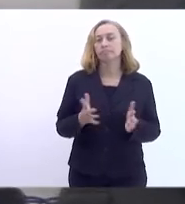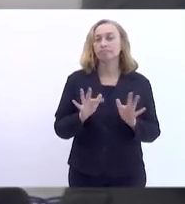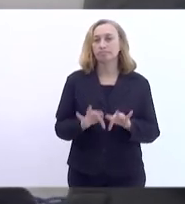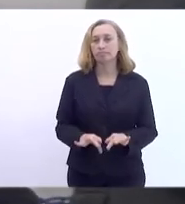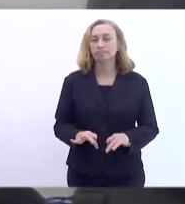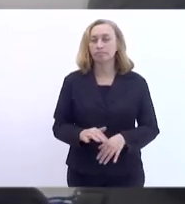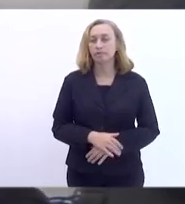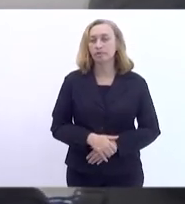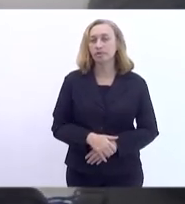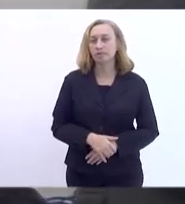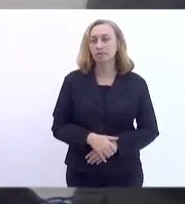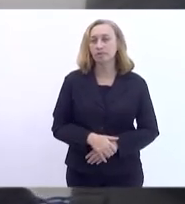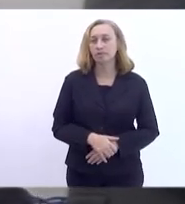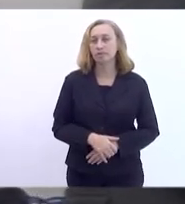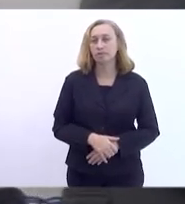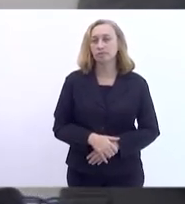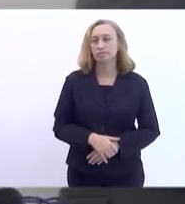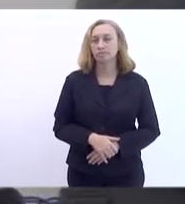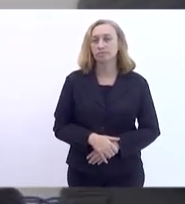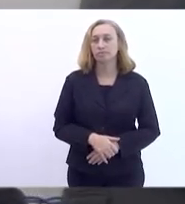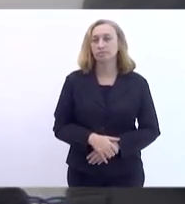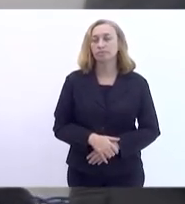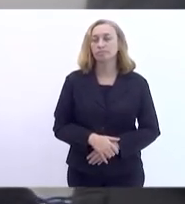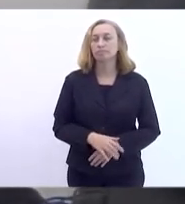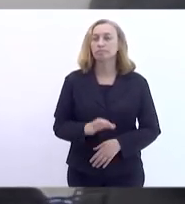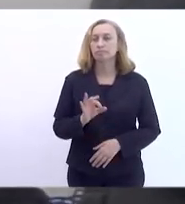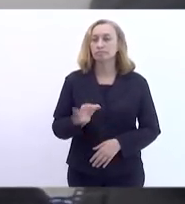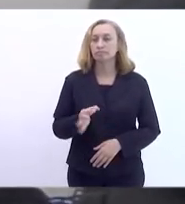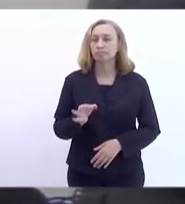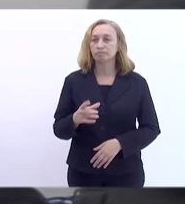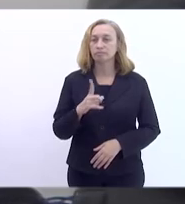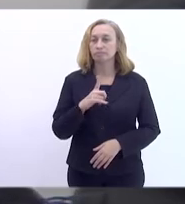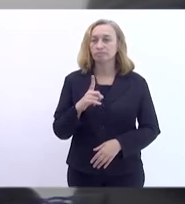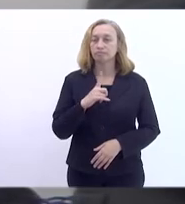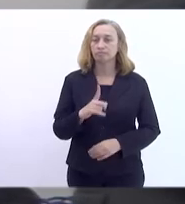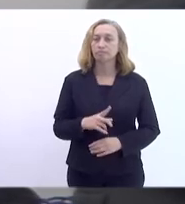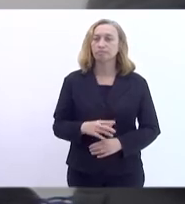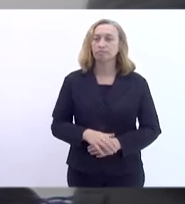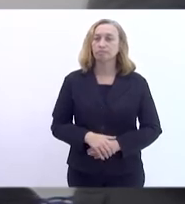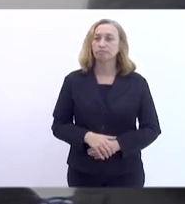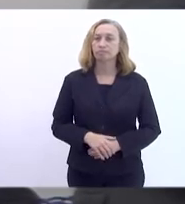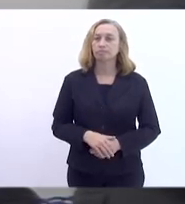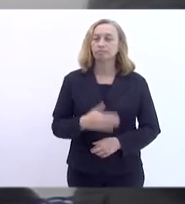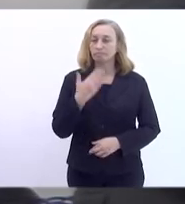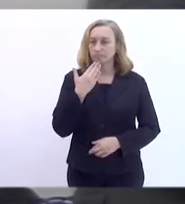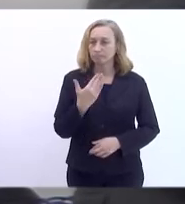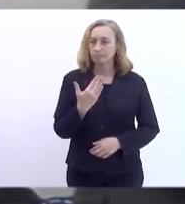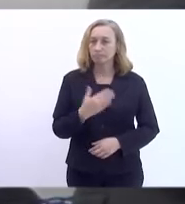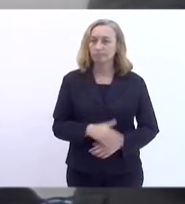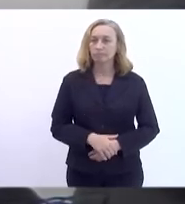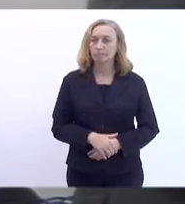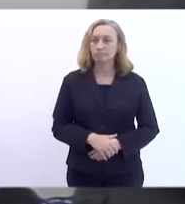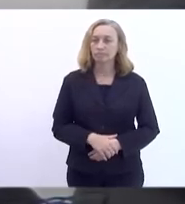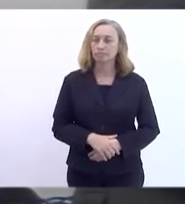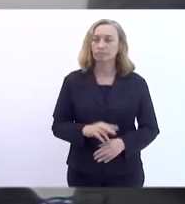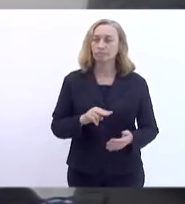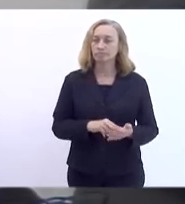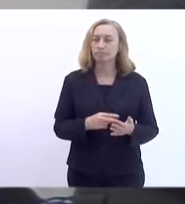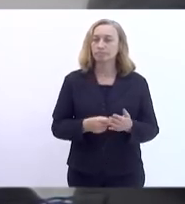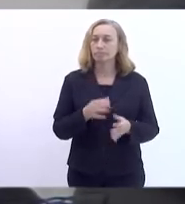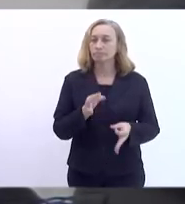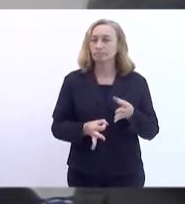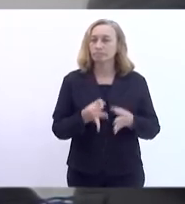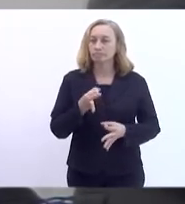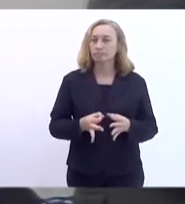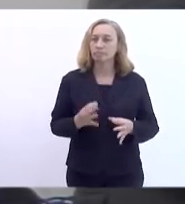encerrar dizendo que eu tô muito convicto de que essa recomendação fornece uma interpretação